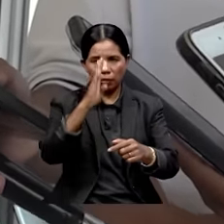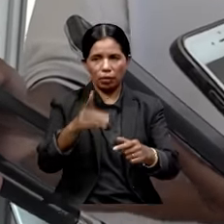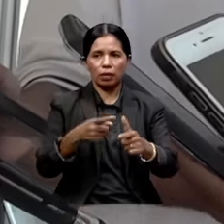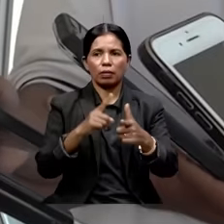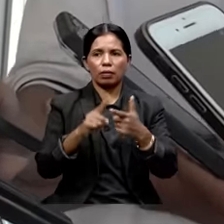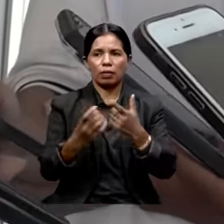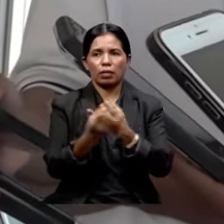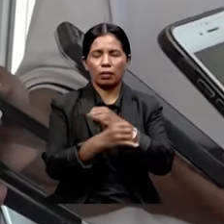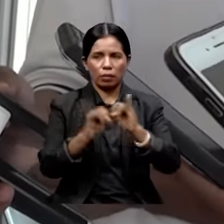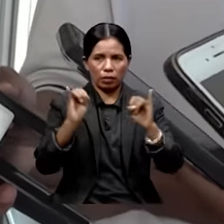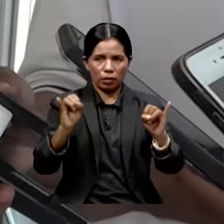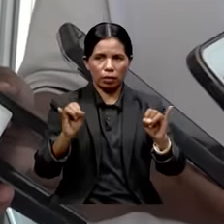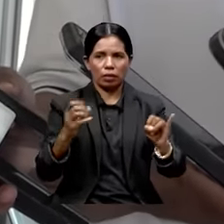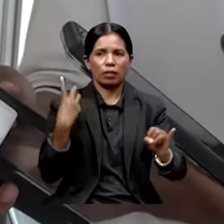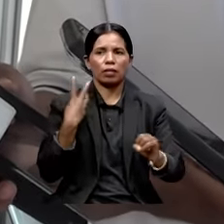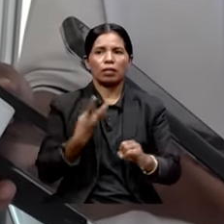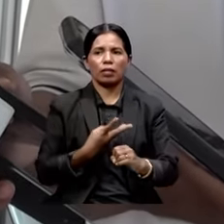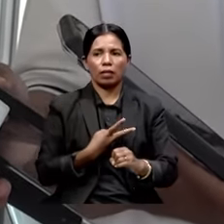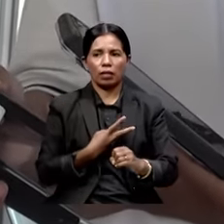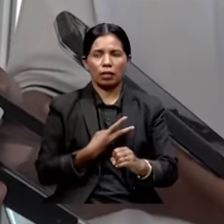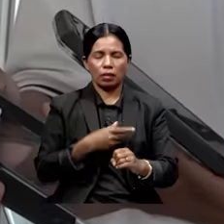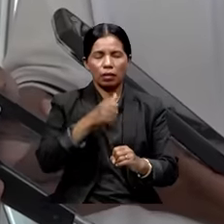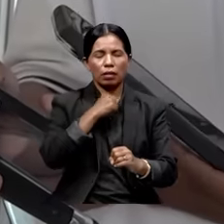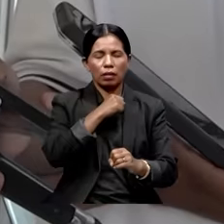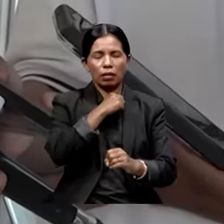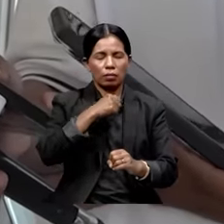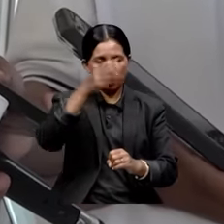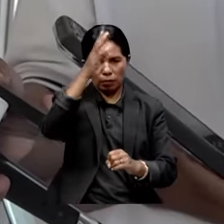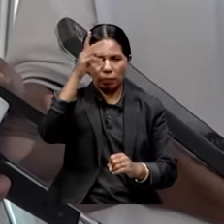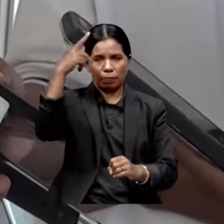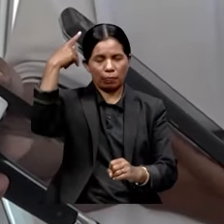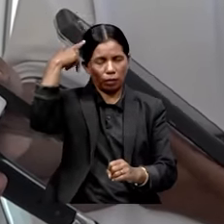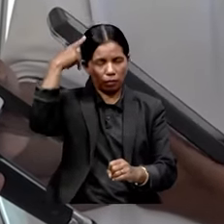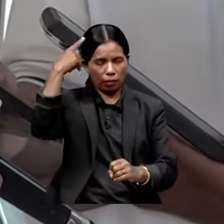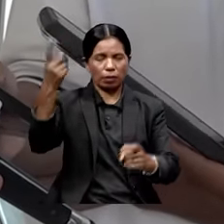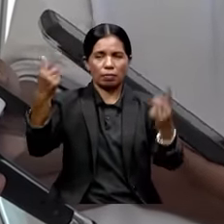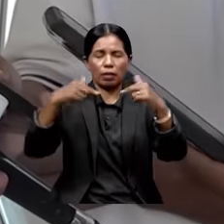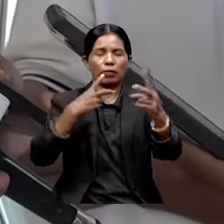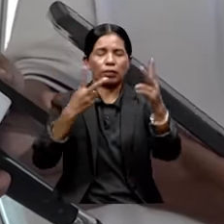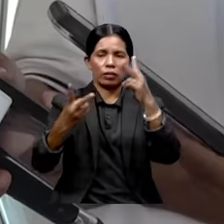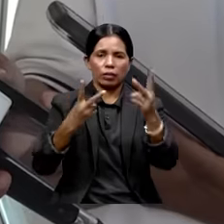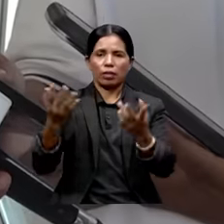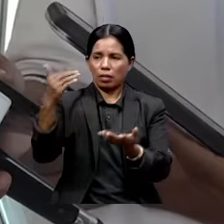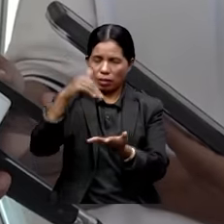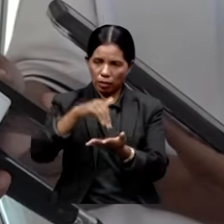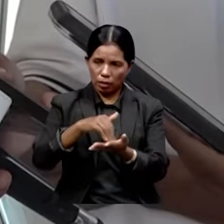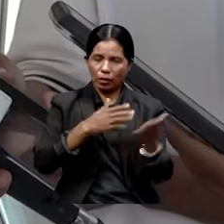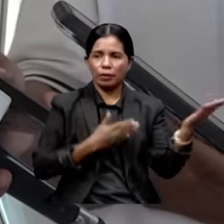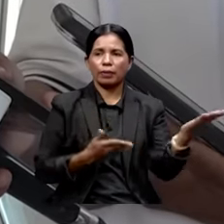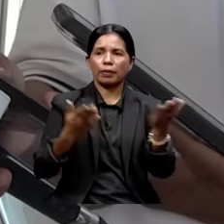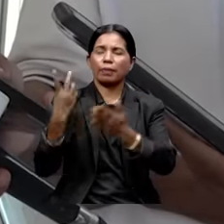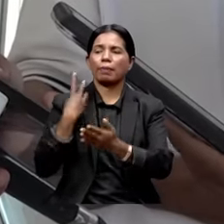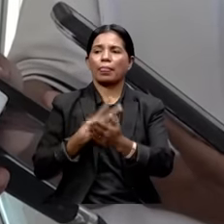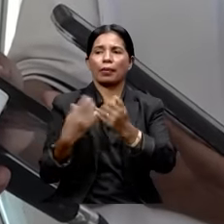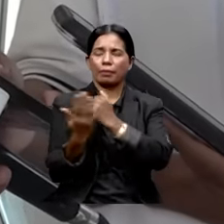da independência ao Papa Francisco mais visita da lei da tan onde lori mais ita nira